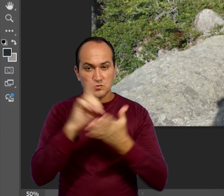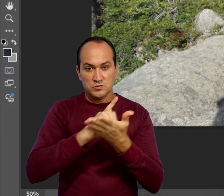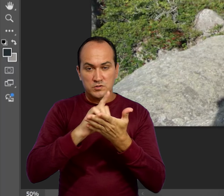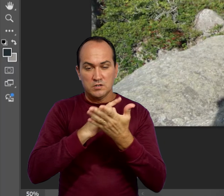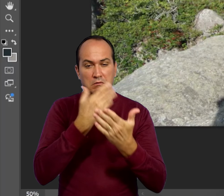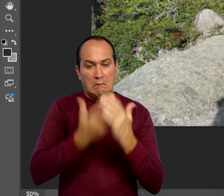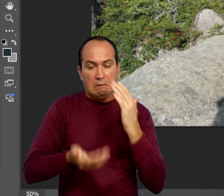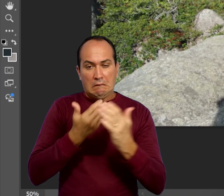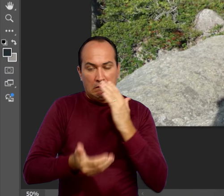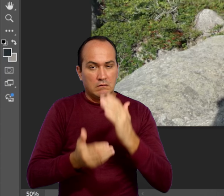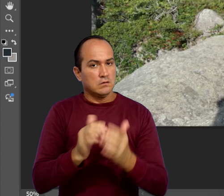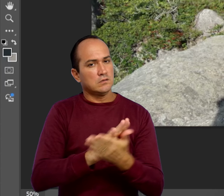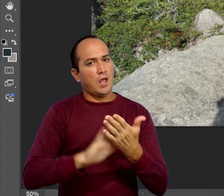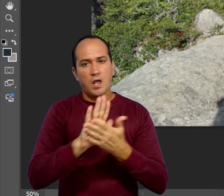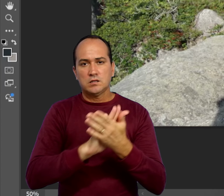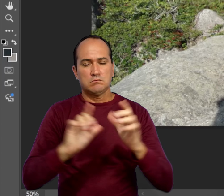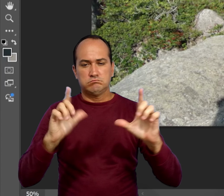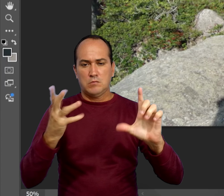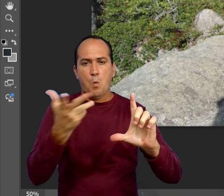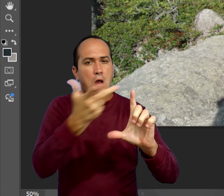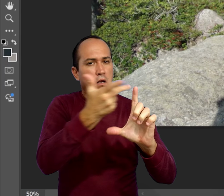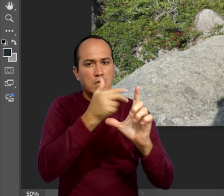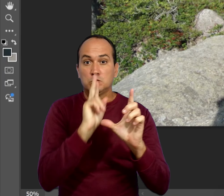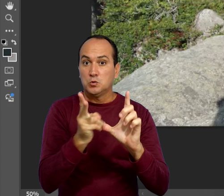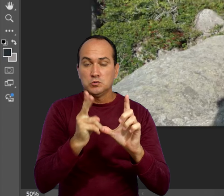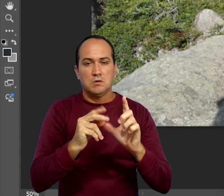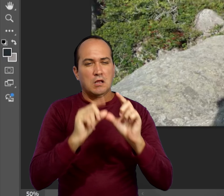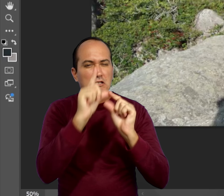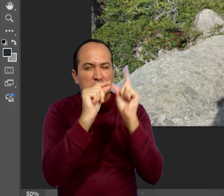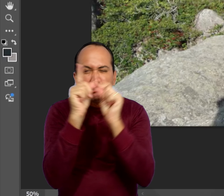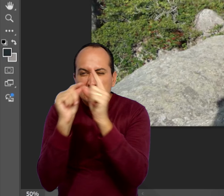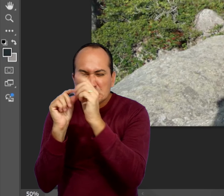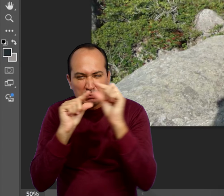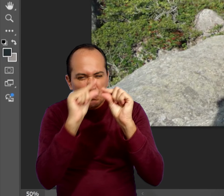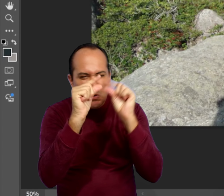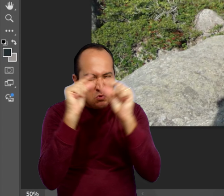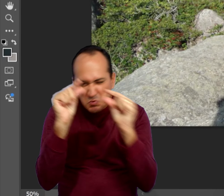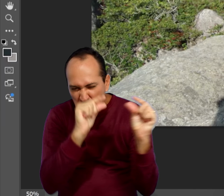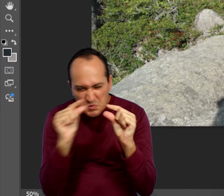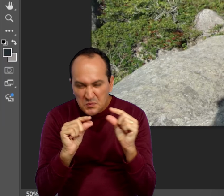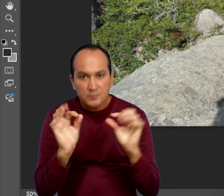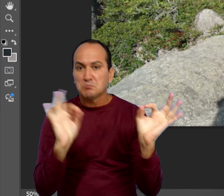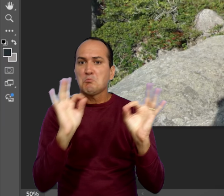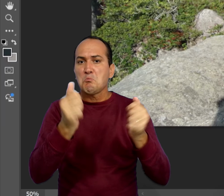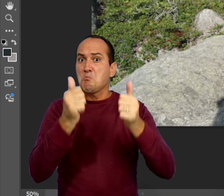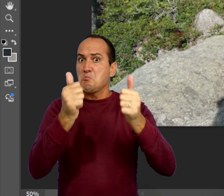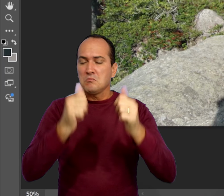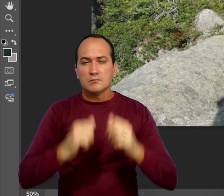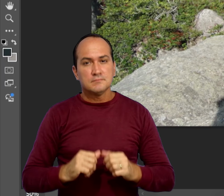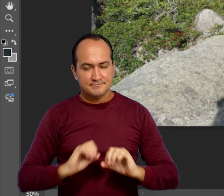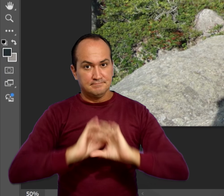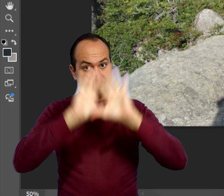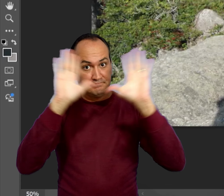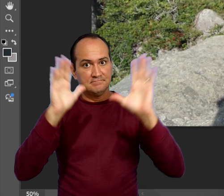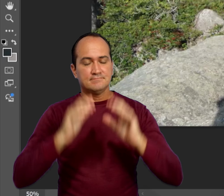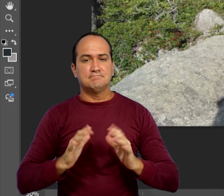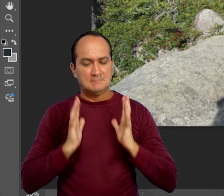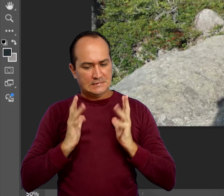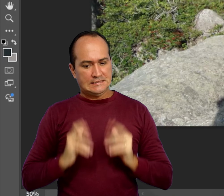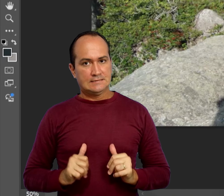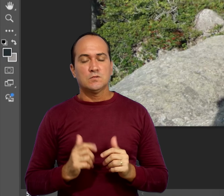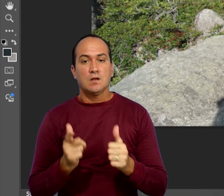digital, essa imagem não perder resolução, certo? Então essa aqui, para o tamanho que eu vou trabalhar, ela está excelente. Então,